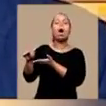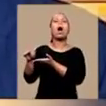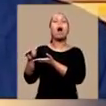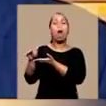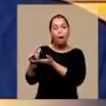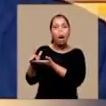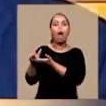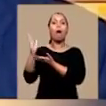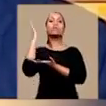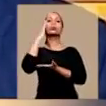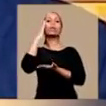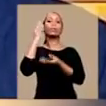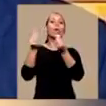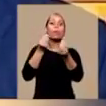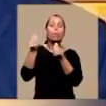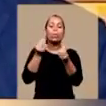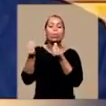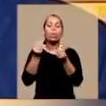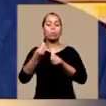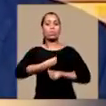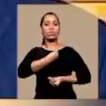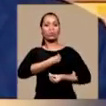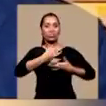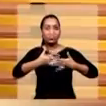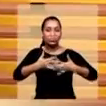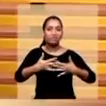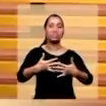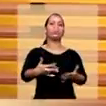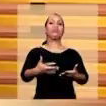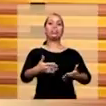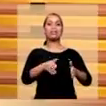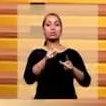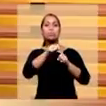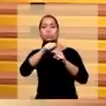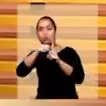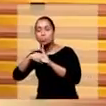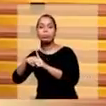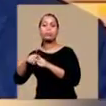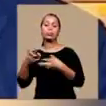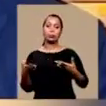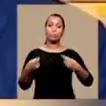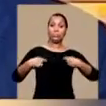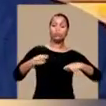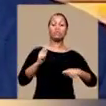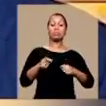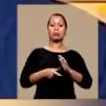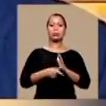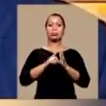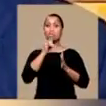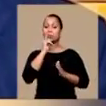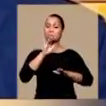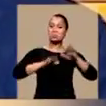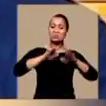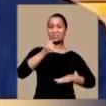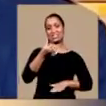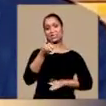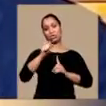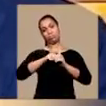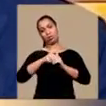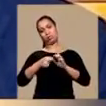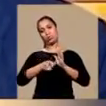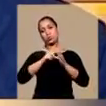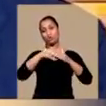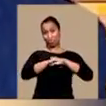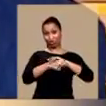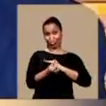como sobreviver sem cortar nada da família, dos gastos durante alguns meses. O ideal seria uma reserva para pelo menos